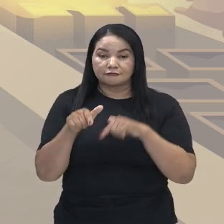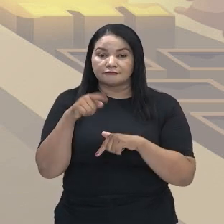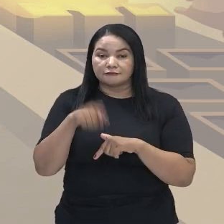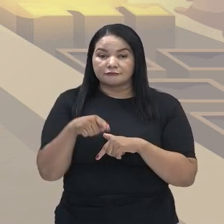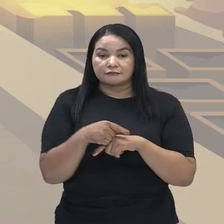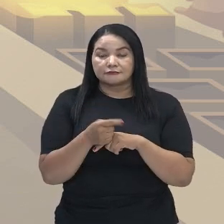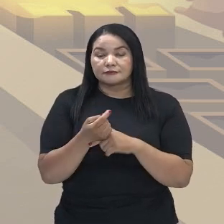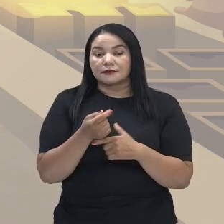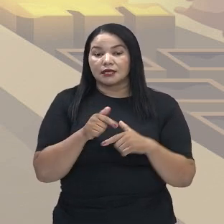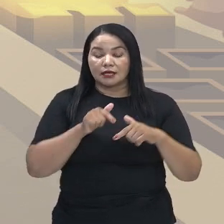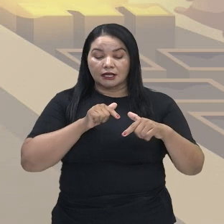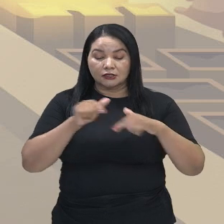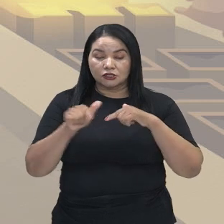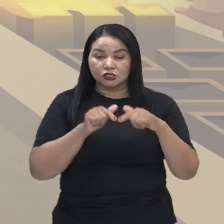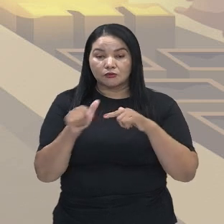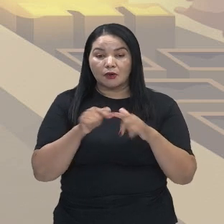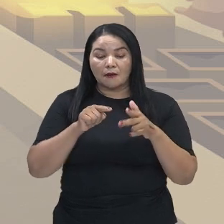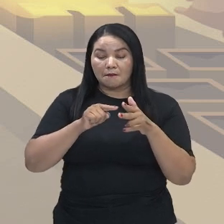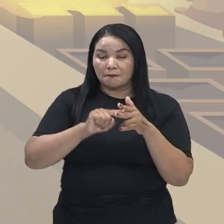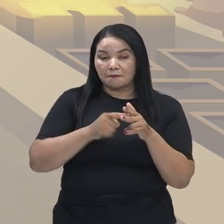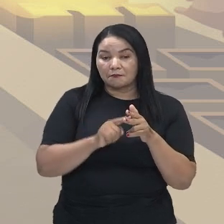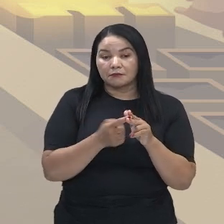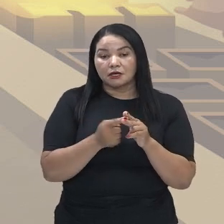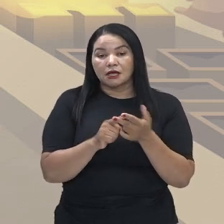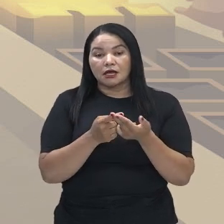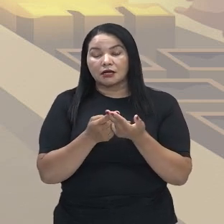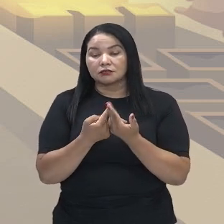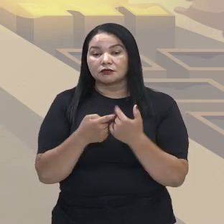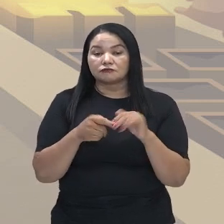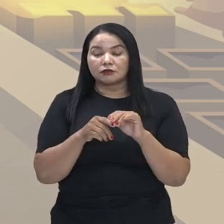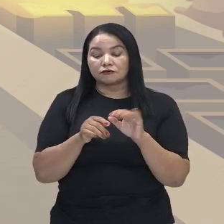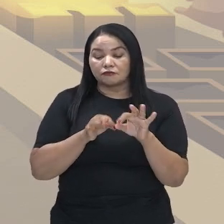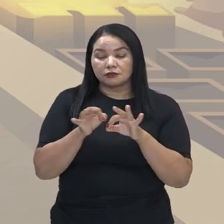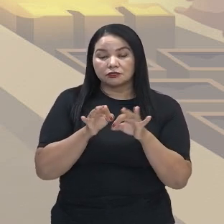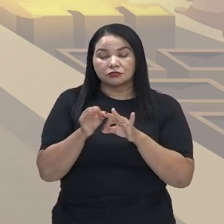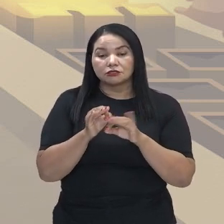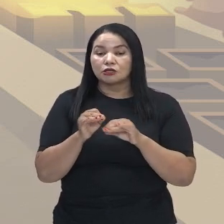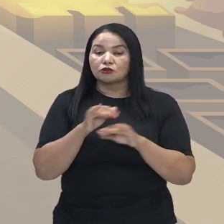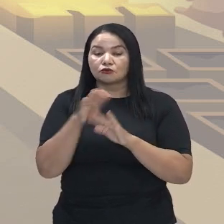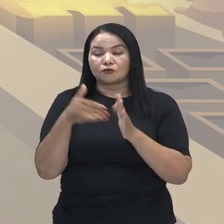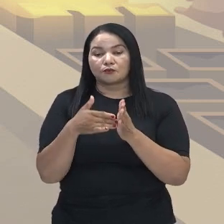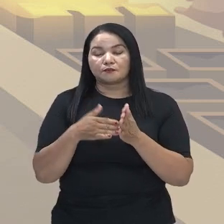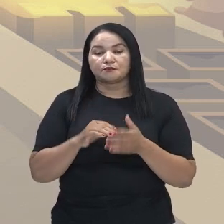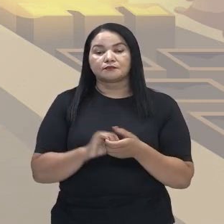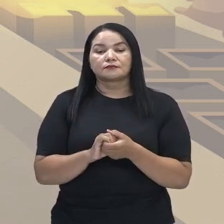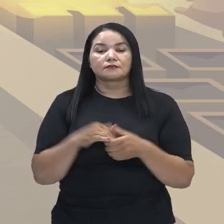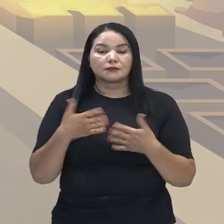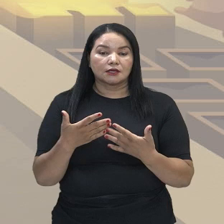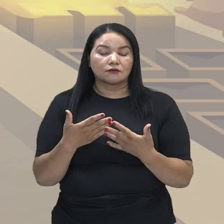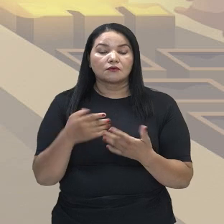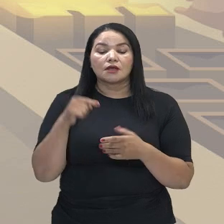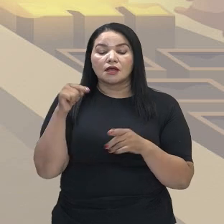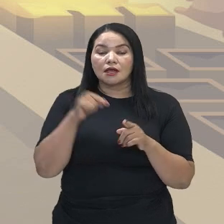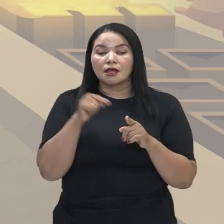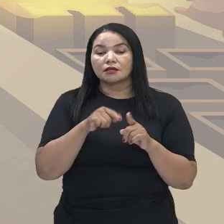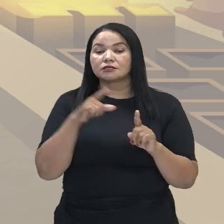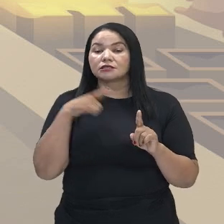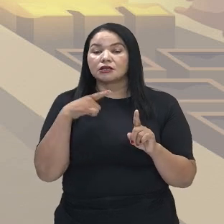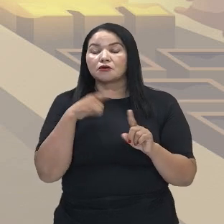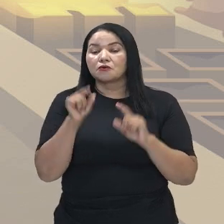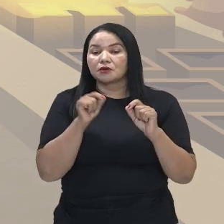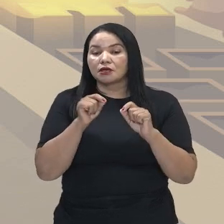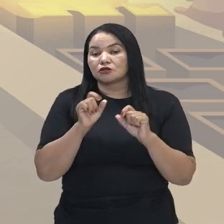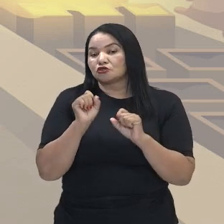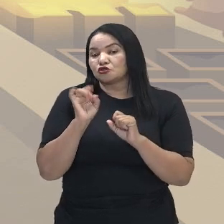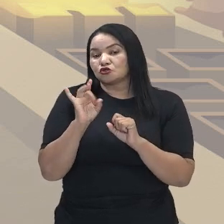vai operar as máquinas, certo? Então, o que o operário possui? Ele não possui nada além da sua força